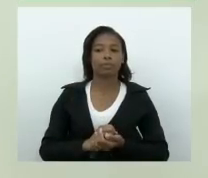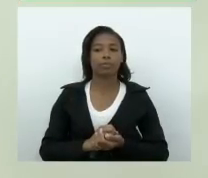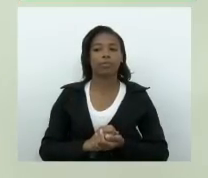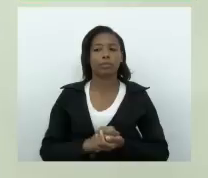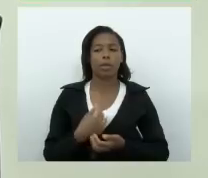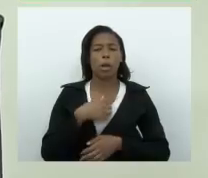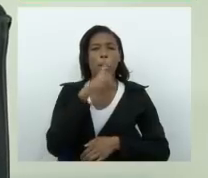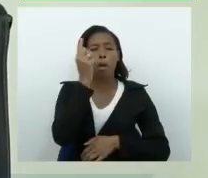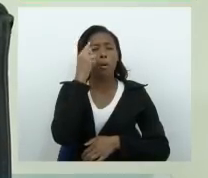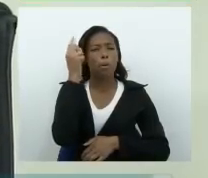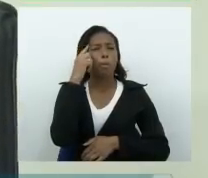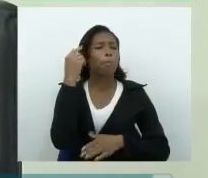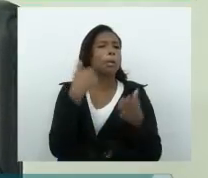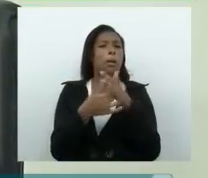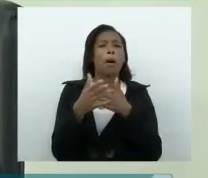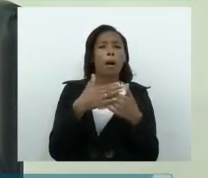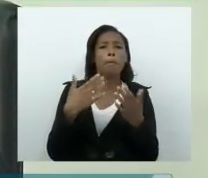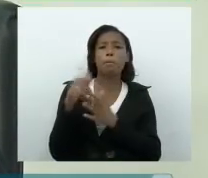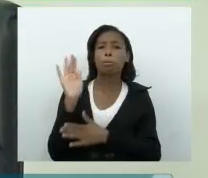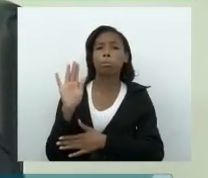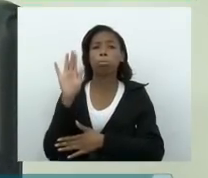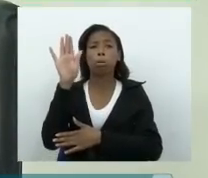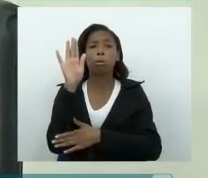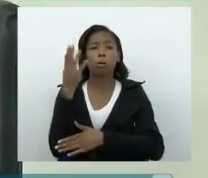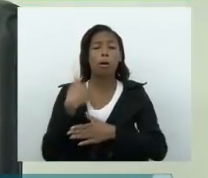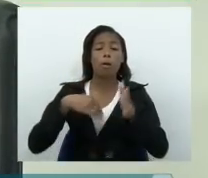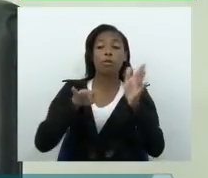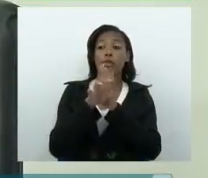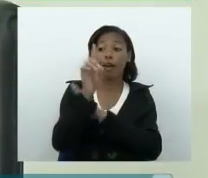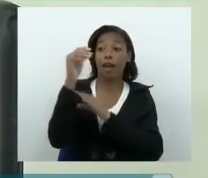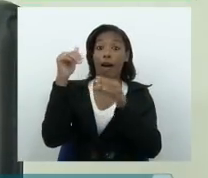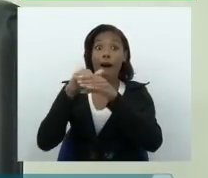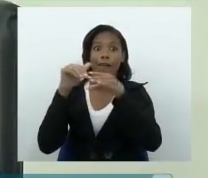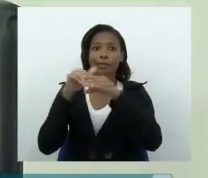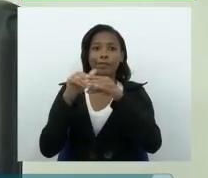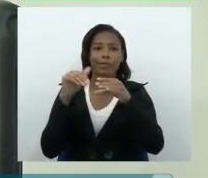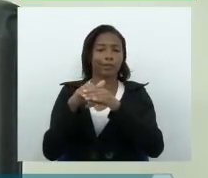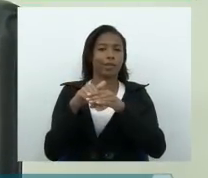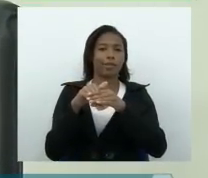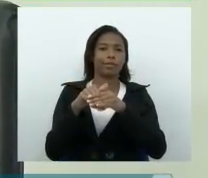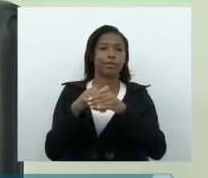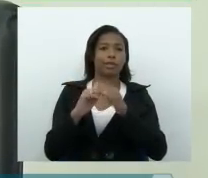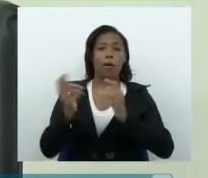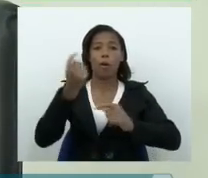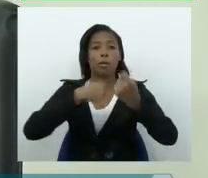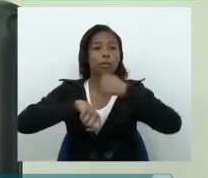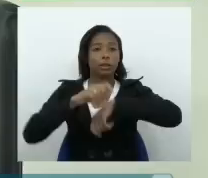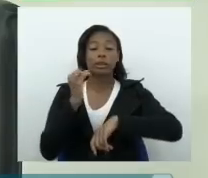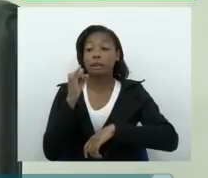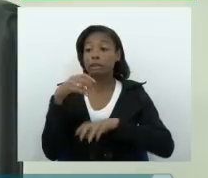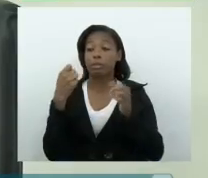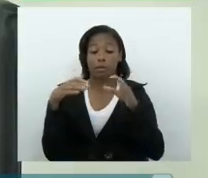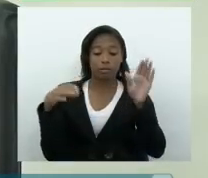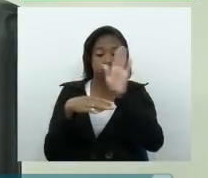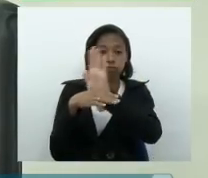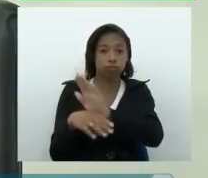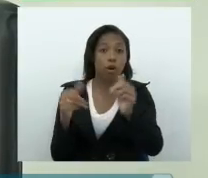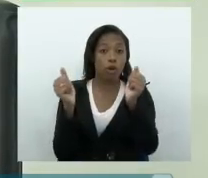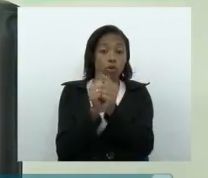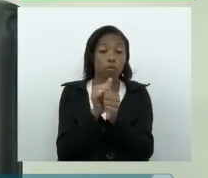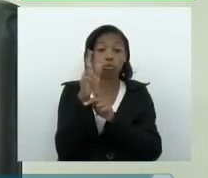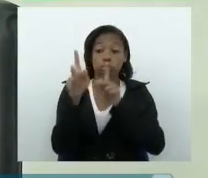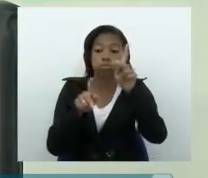Eu penso que qualquer candidato que chegue ao segundo turno, a articulação de apoio tem que ser feita com a população de